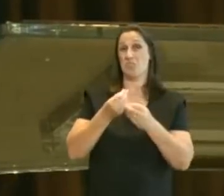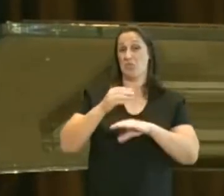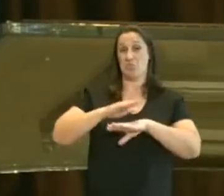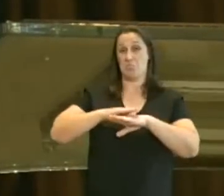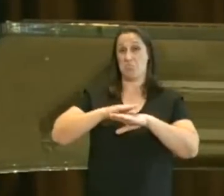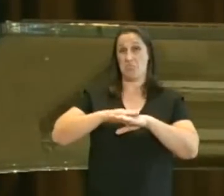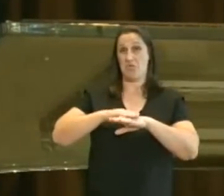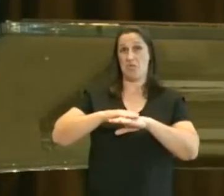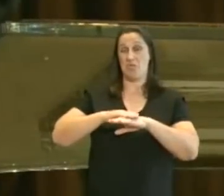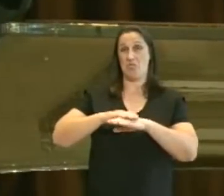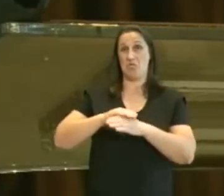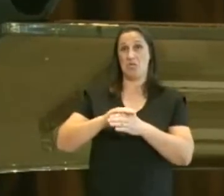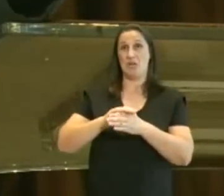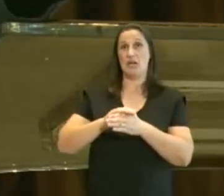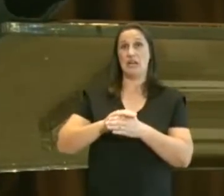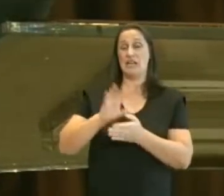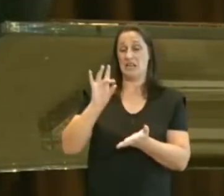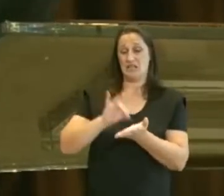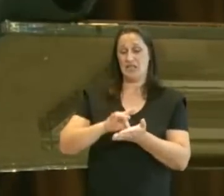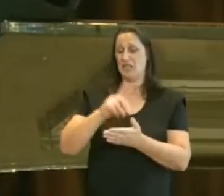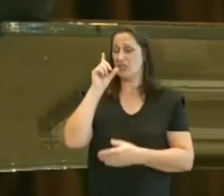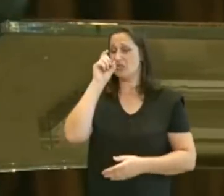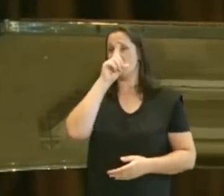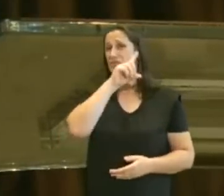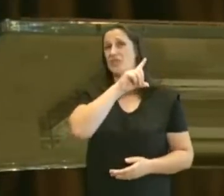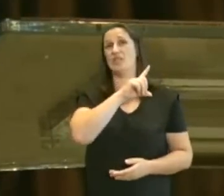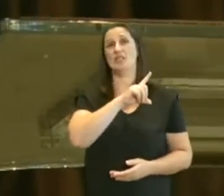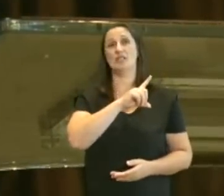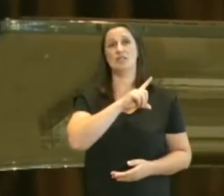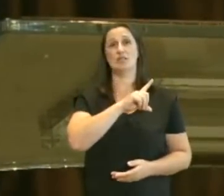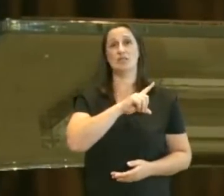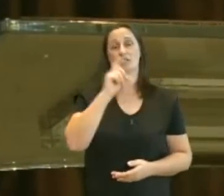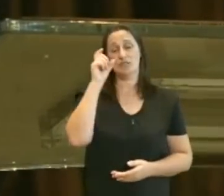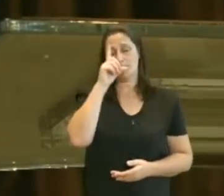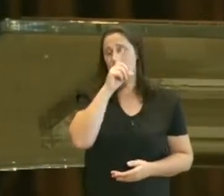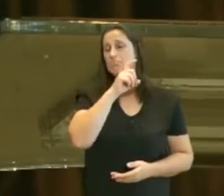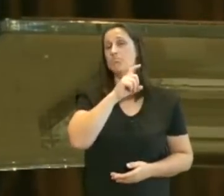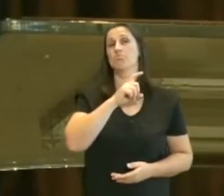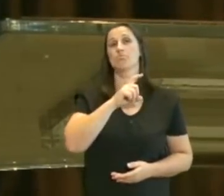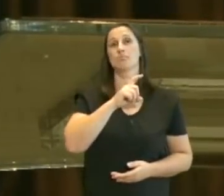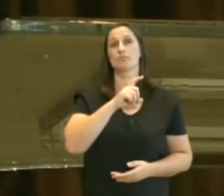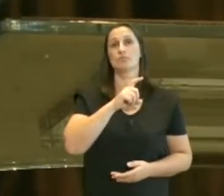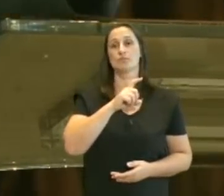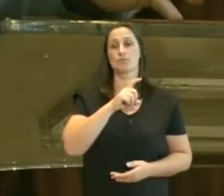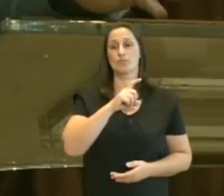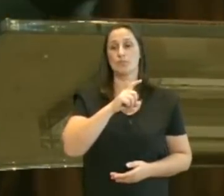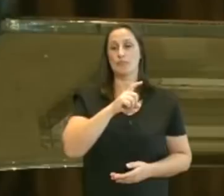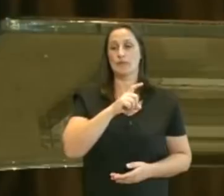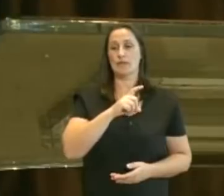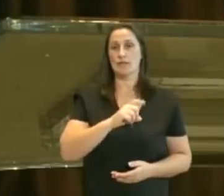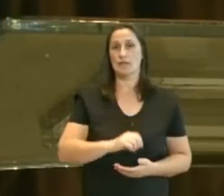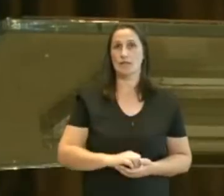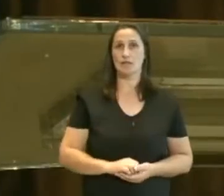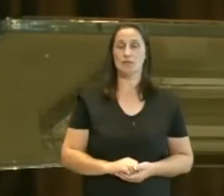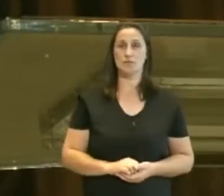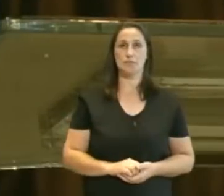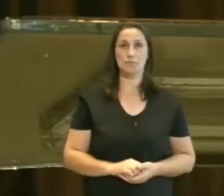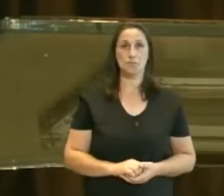nossa mão a realidade é dura demais, é crua demais, é difícil demais, é demais.